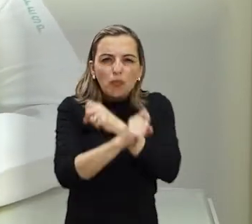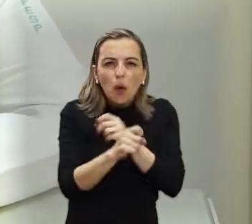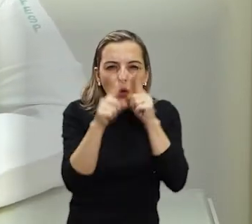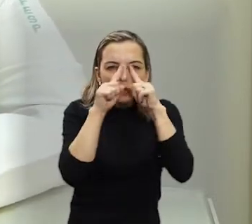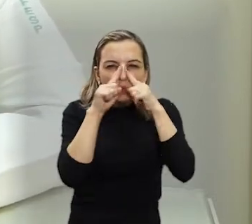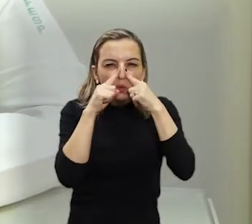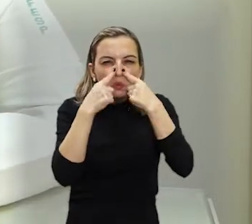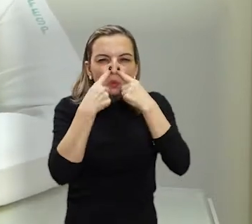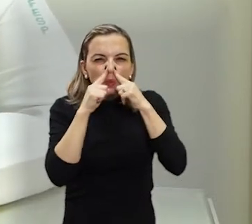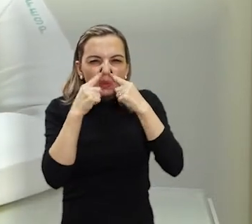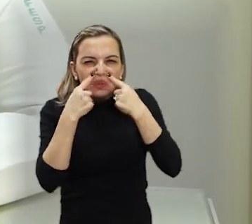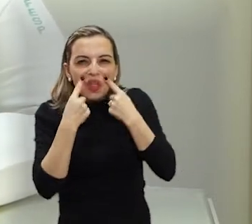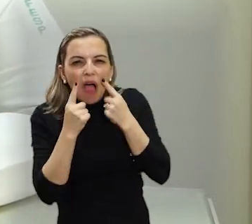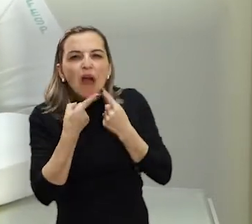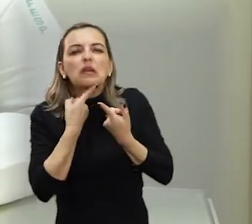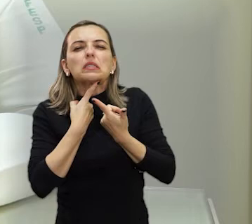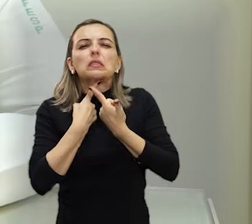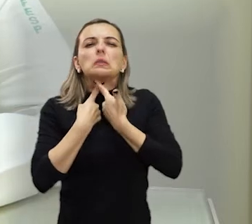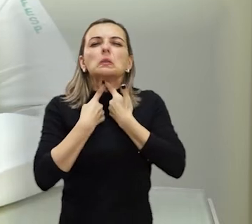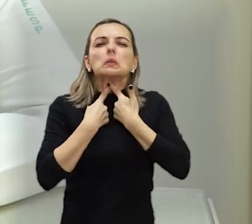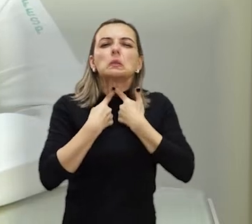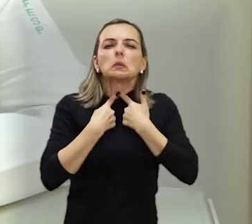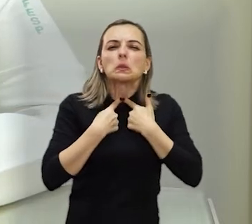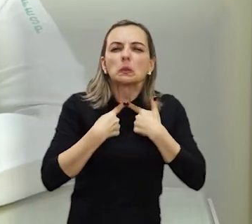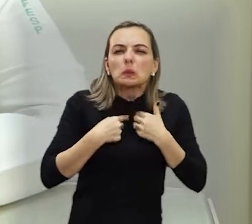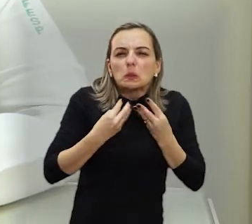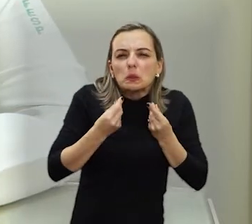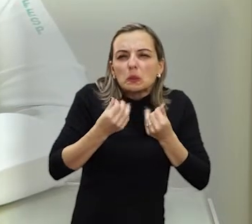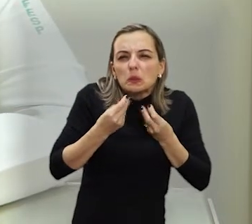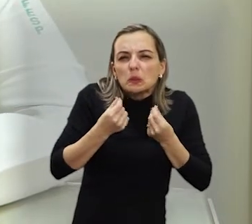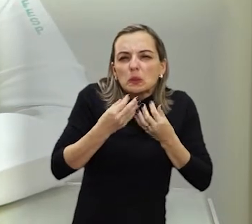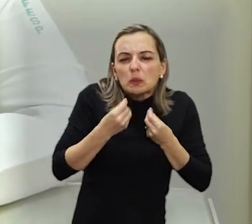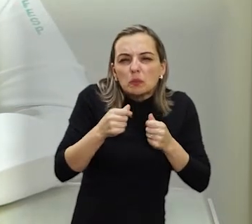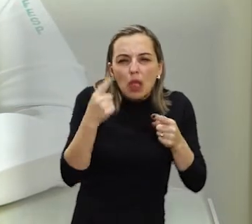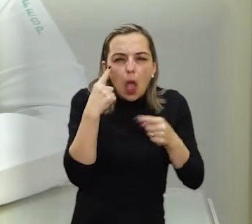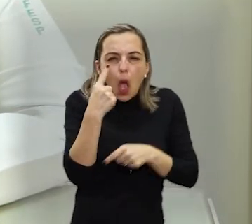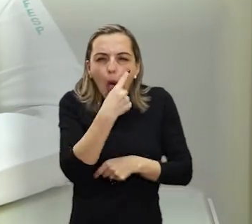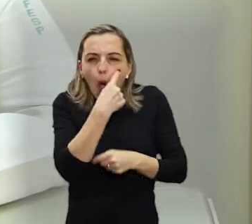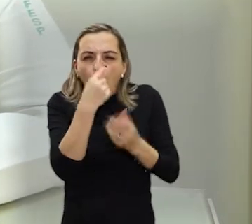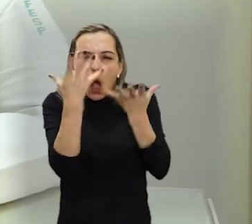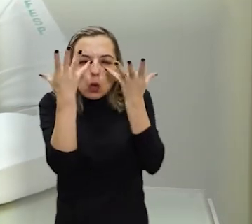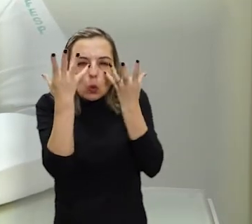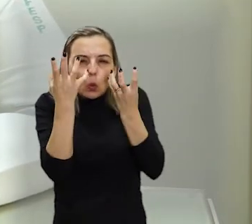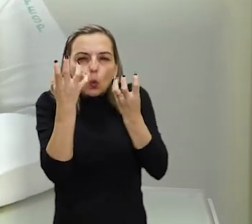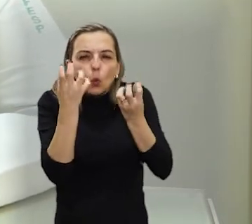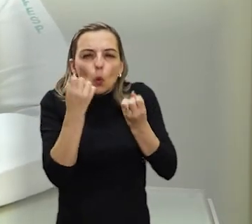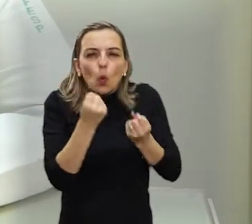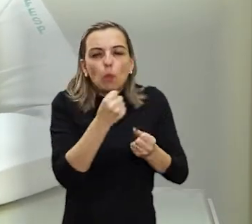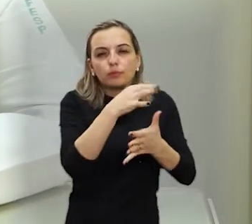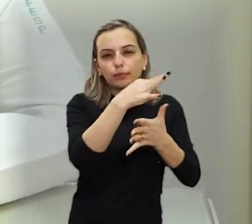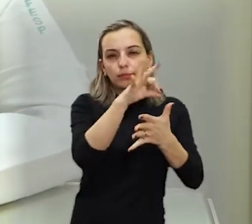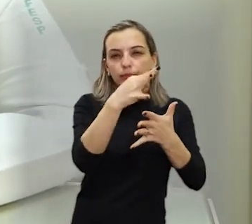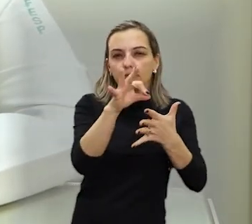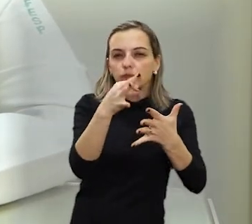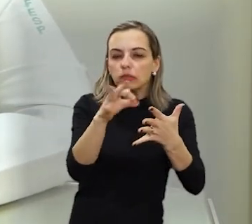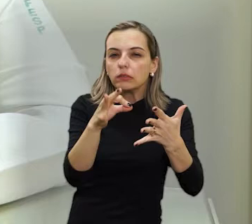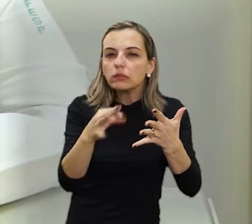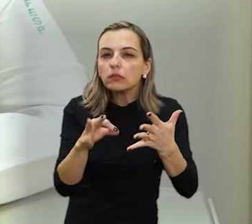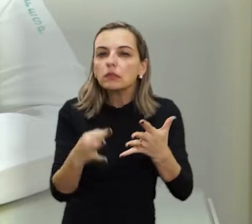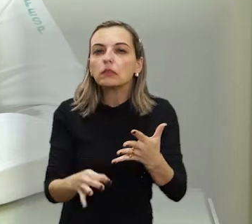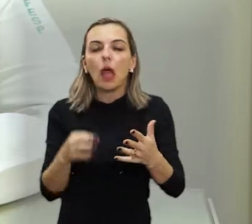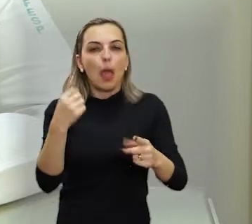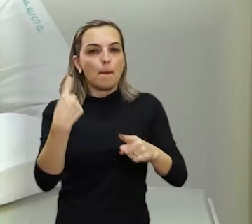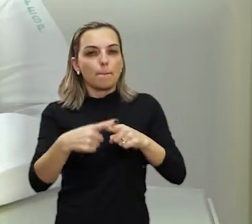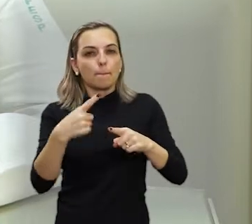entupido, o nariz que coça, a garganta que coça, olho também seca, né? Porque fica exposto àquela diminuição de umidade